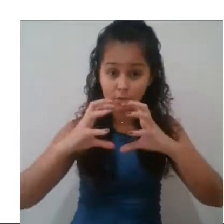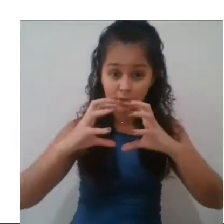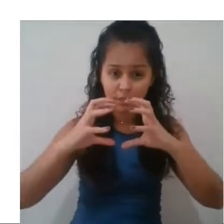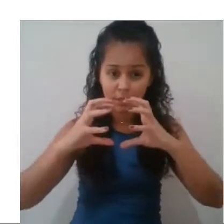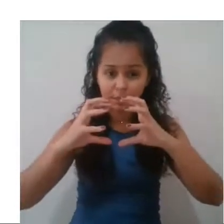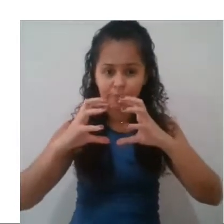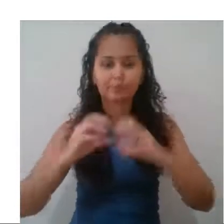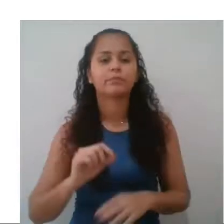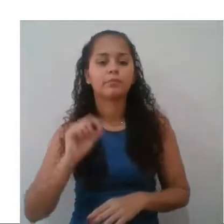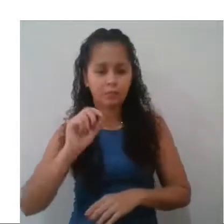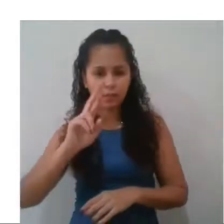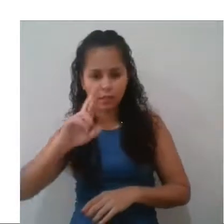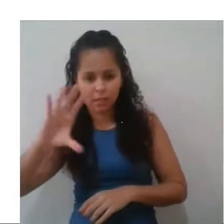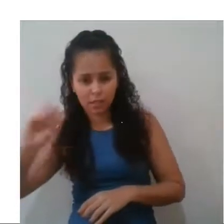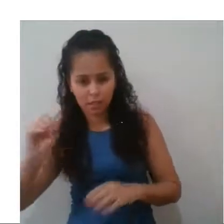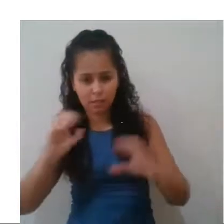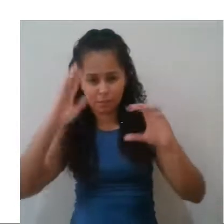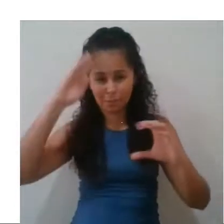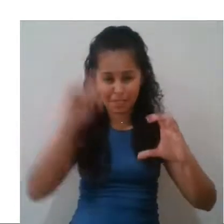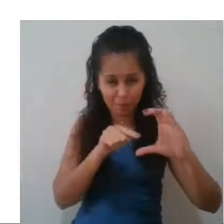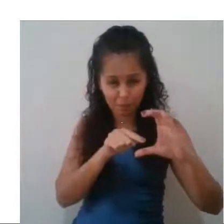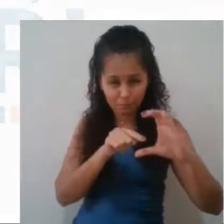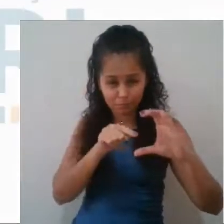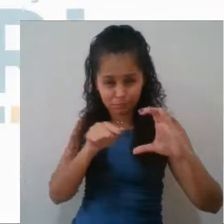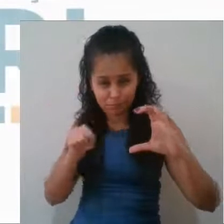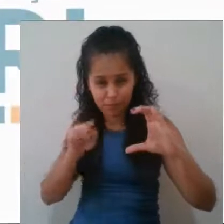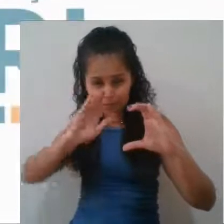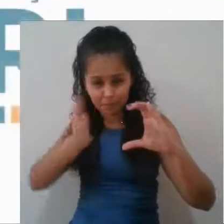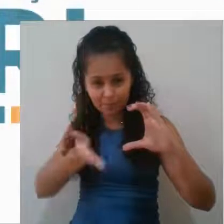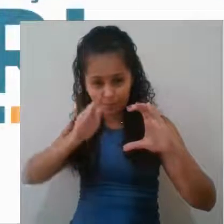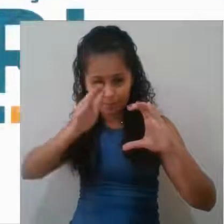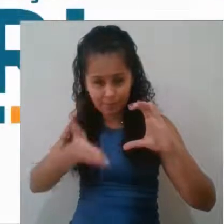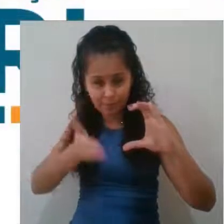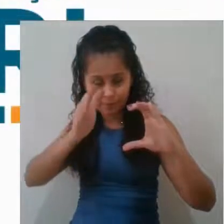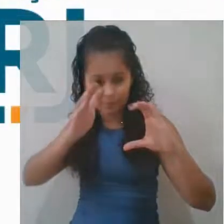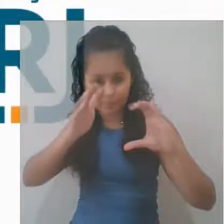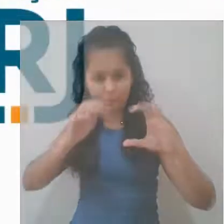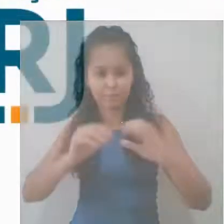seja, aquele raio que parte do centro da esfera e vai até a sua extremidade.